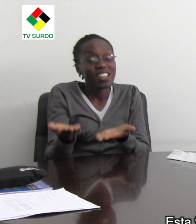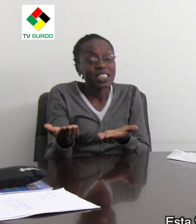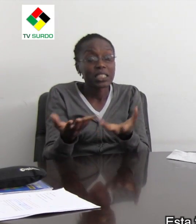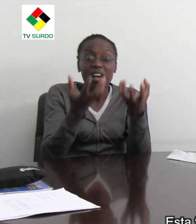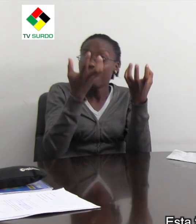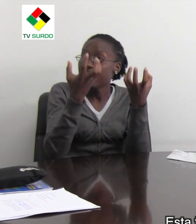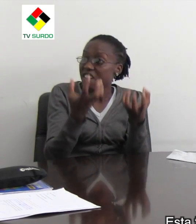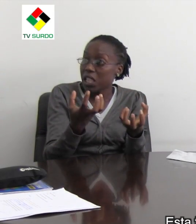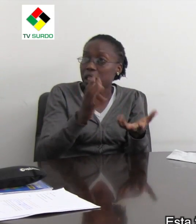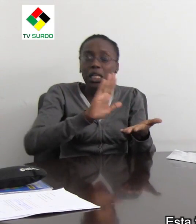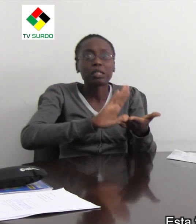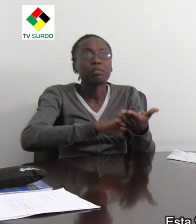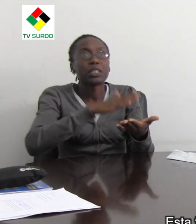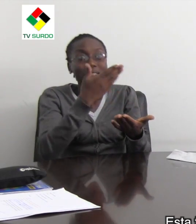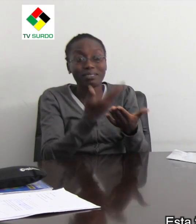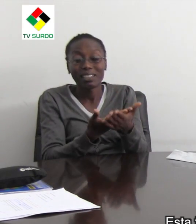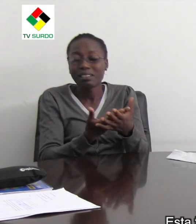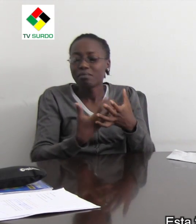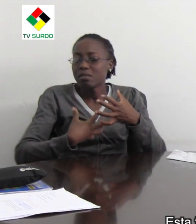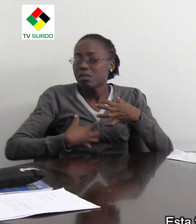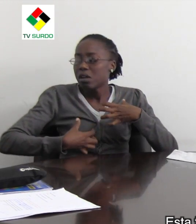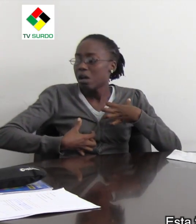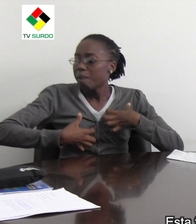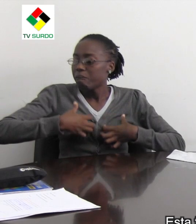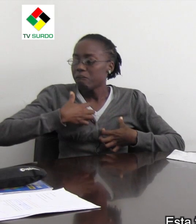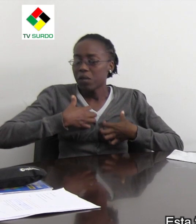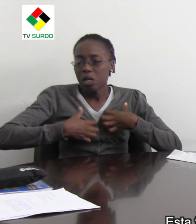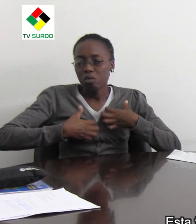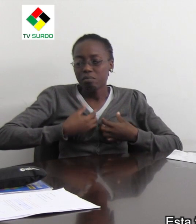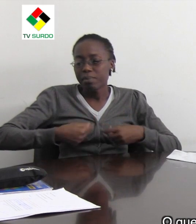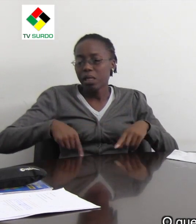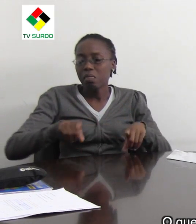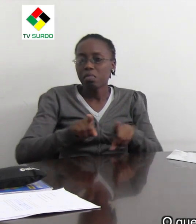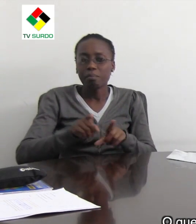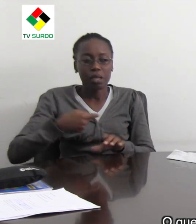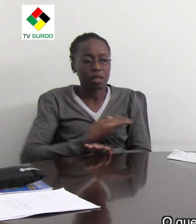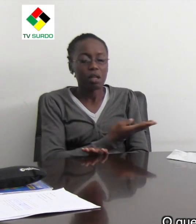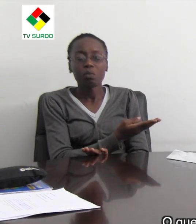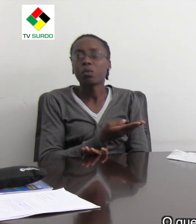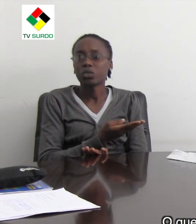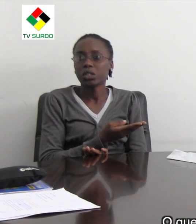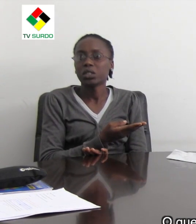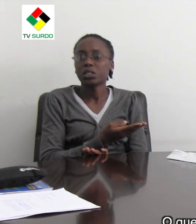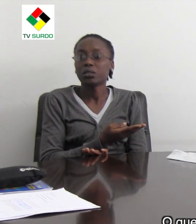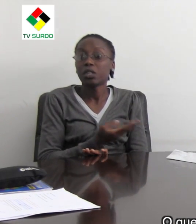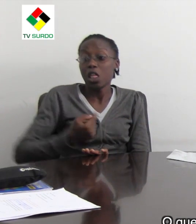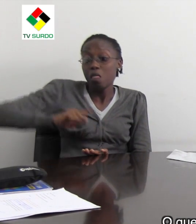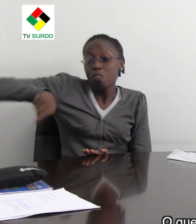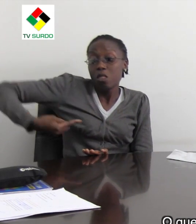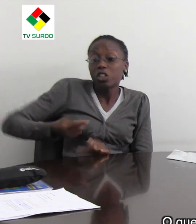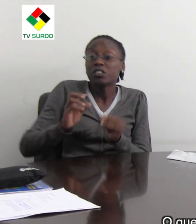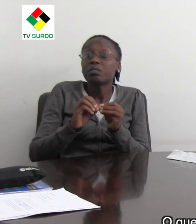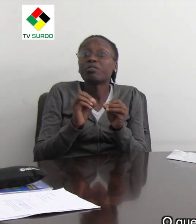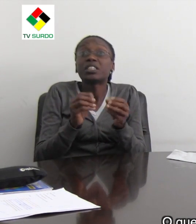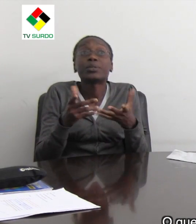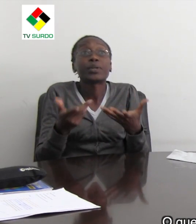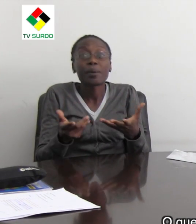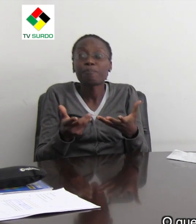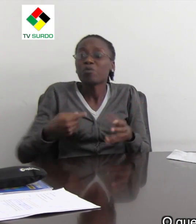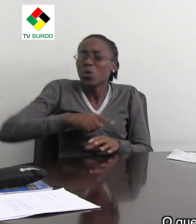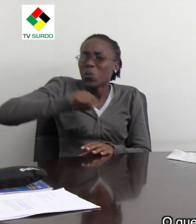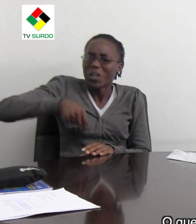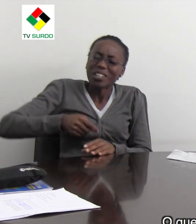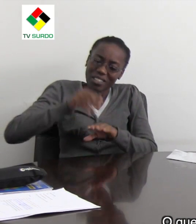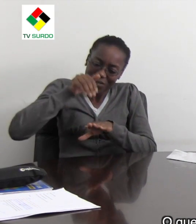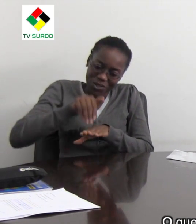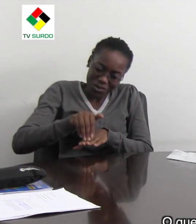de intérpretes preocupa também a nós. O que nós vamos fazer? Nós vamos continuar